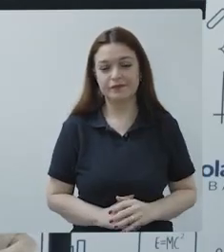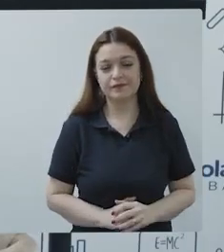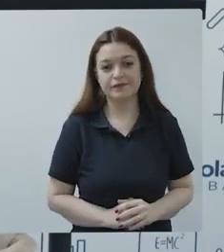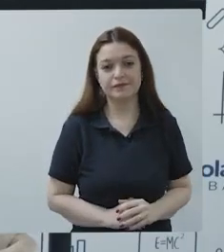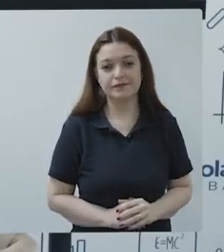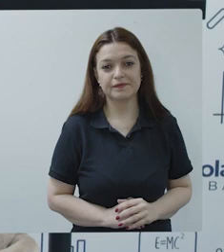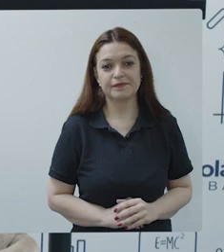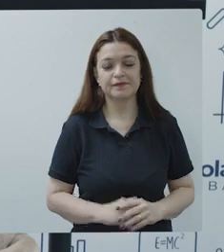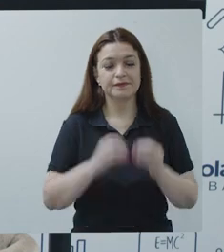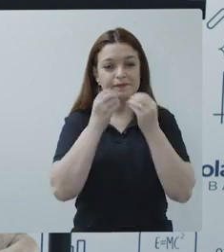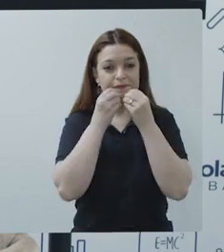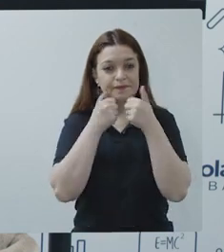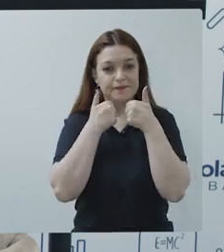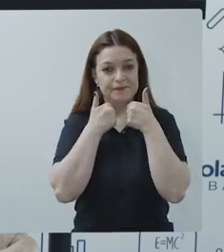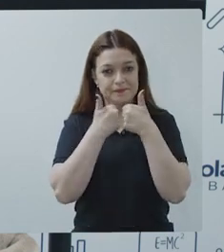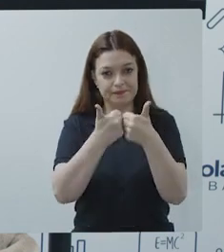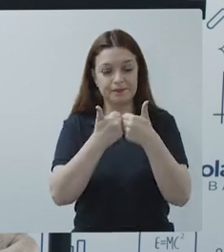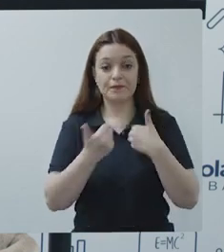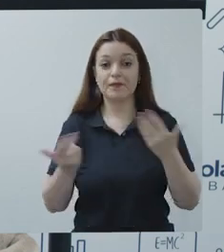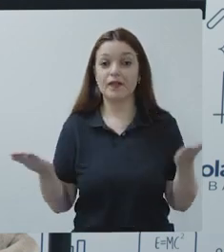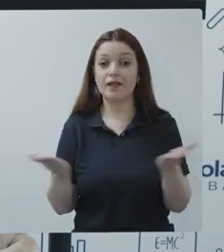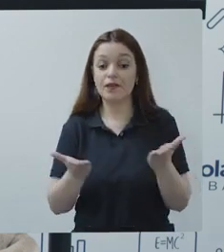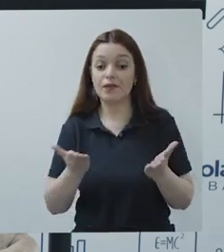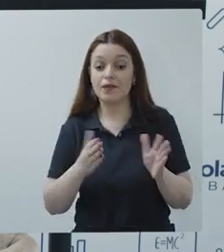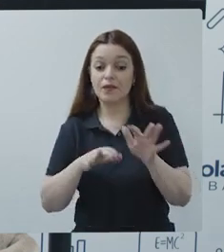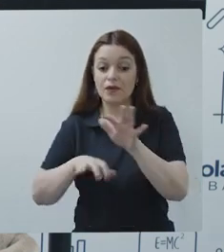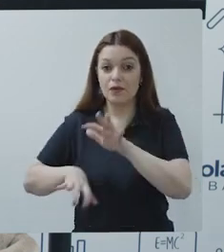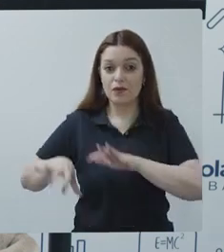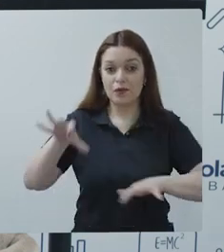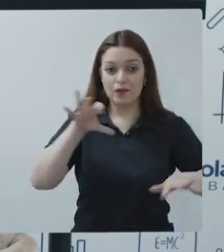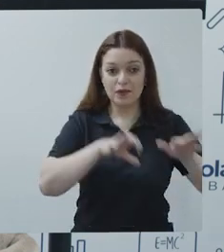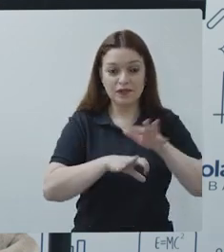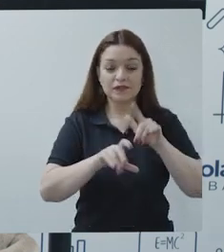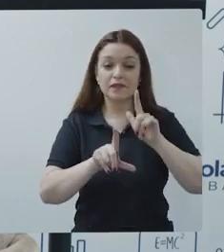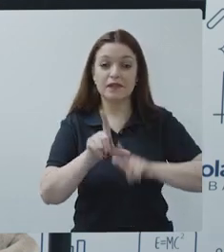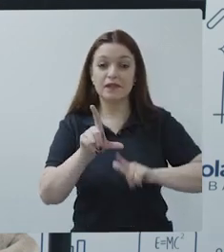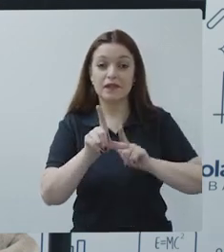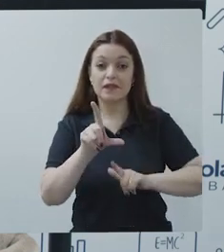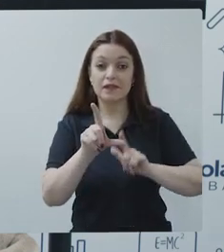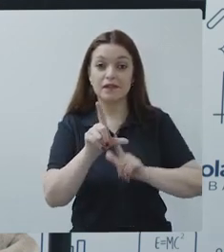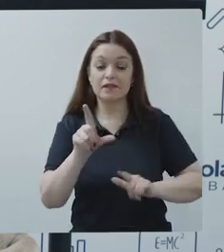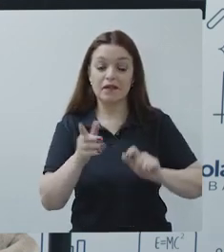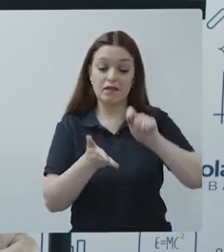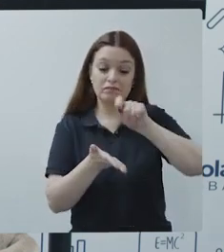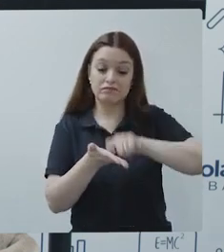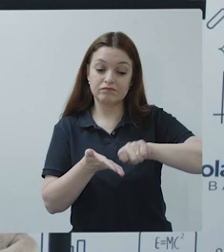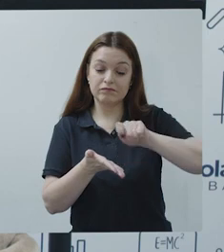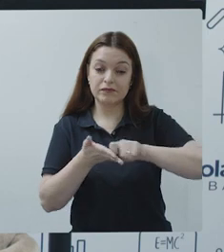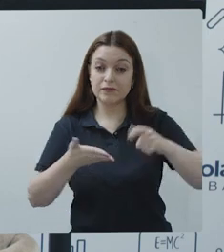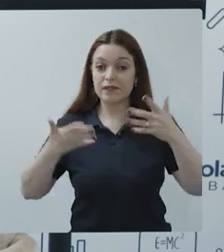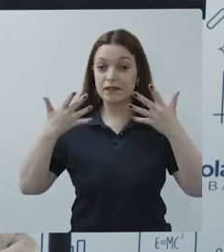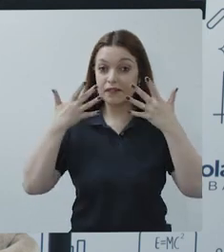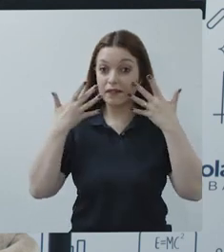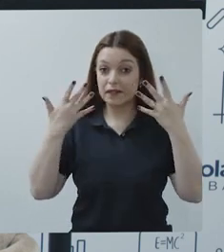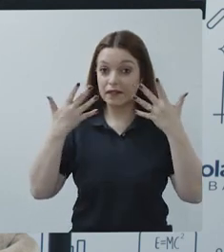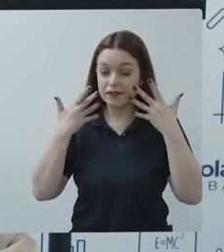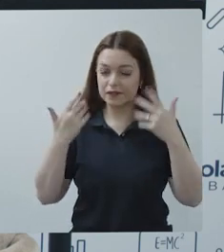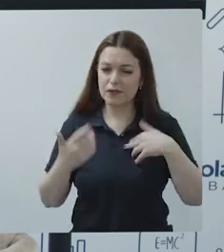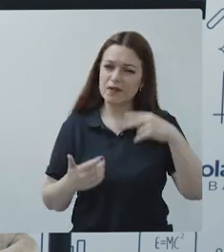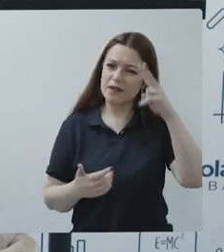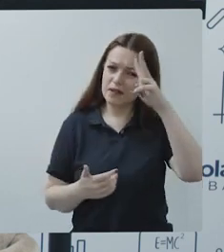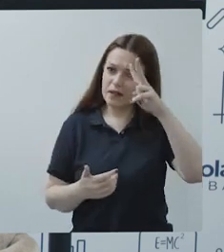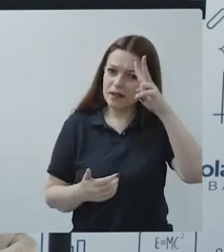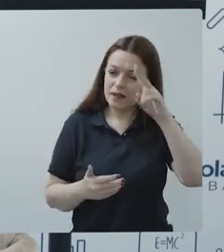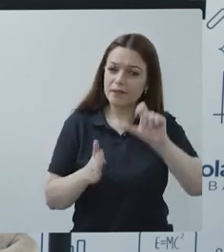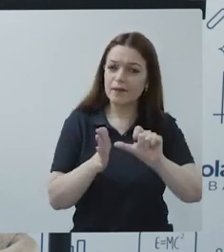Muito bem. Agora, nós vamos formar juntos a palavra gato. Vamos lembrar. Qual é a